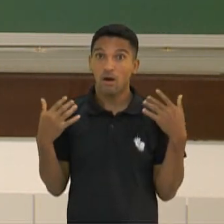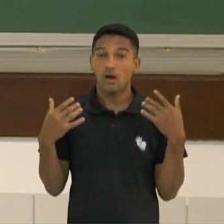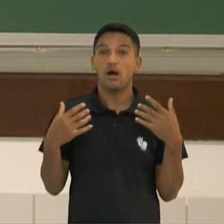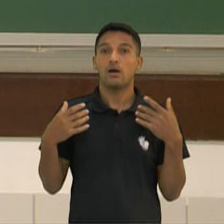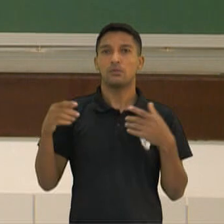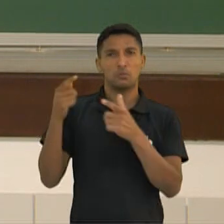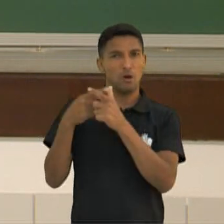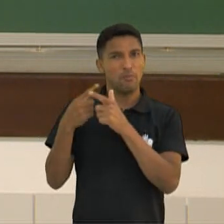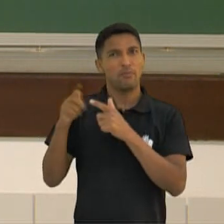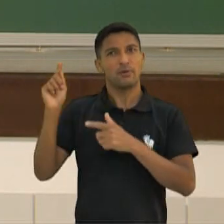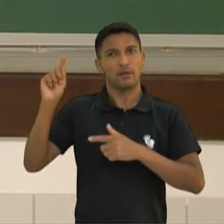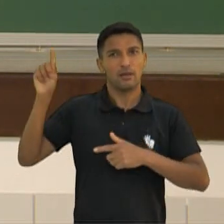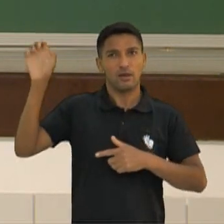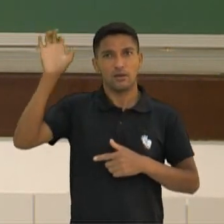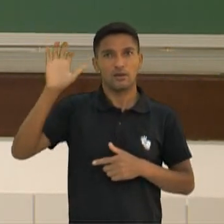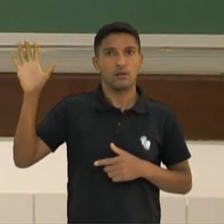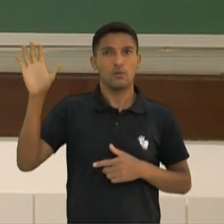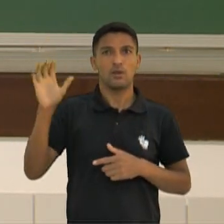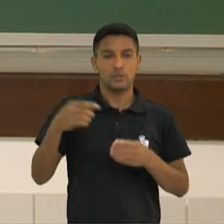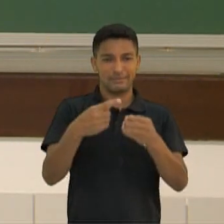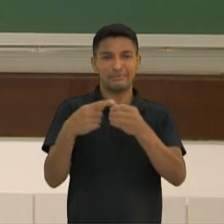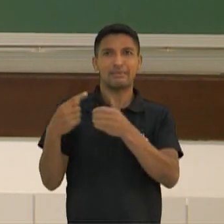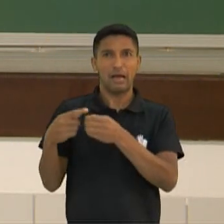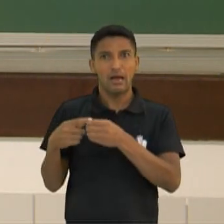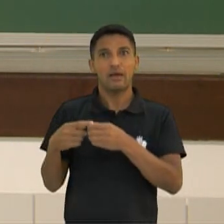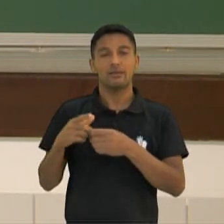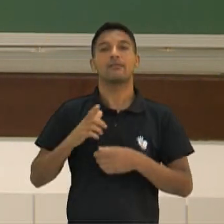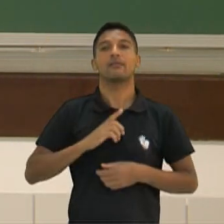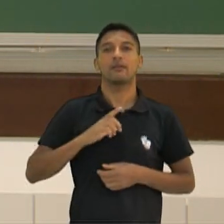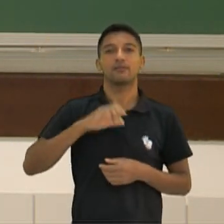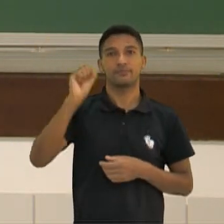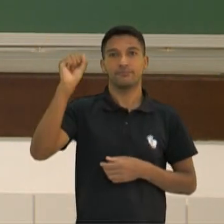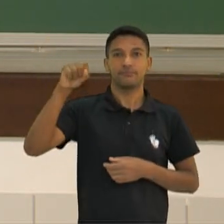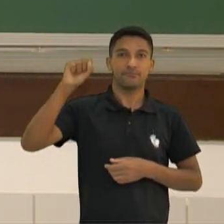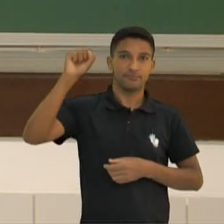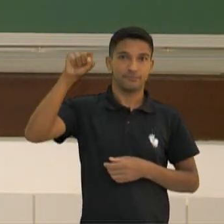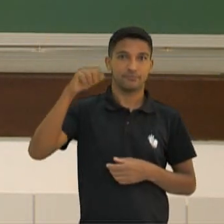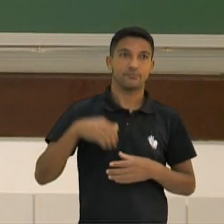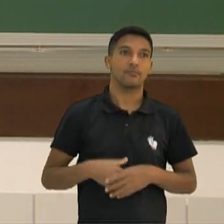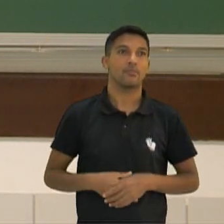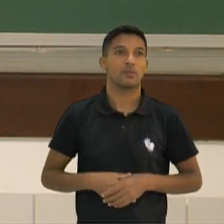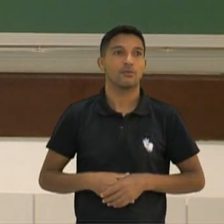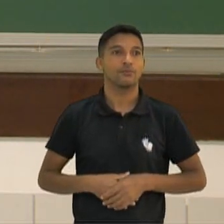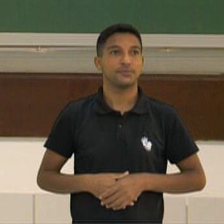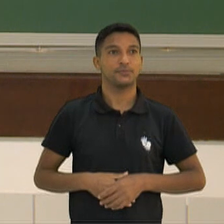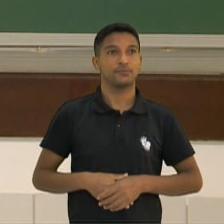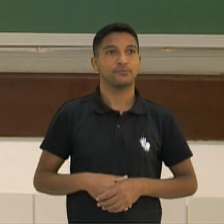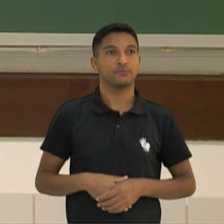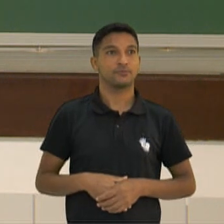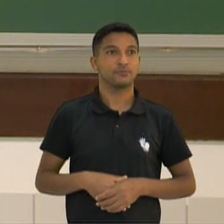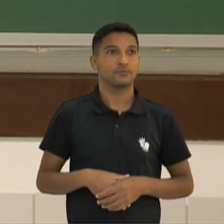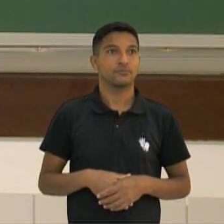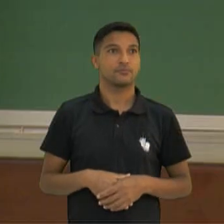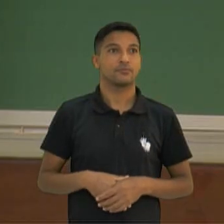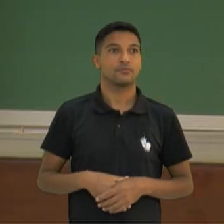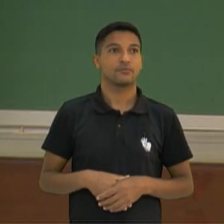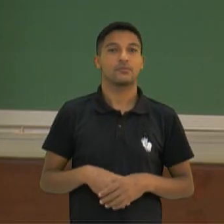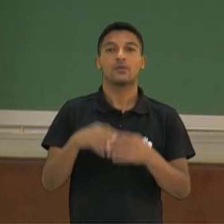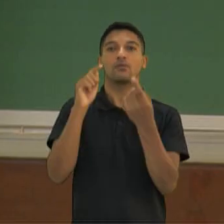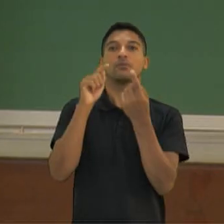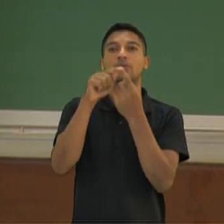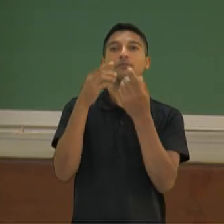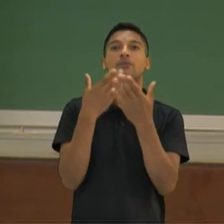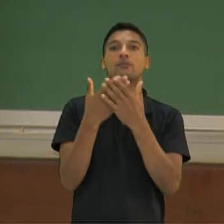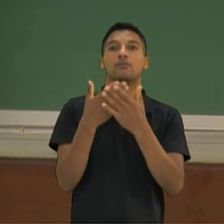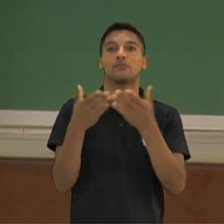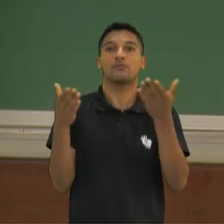sim, em algumas regiões nós temos, ok? Até na parte ocidental mesmo, dos países mais desenvolvidos, vamos encontrar alguns problemas. Objetivos da aula